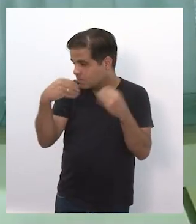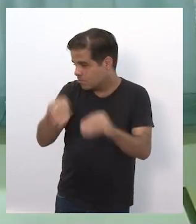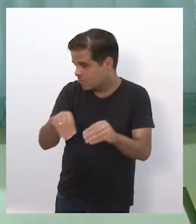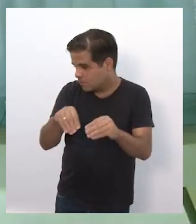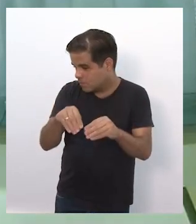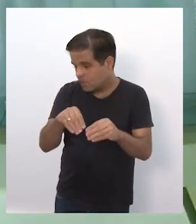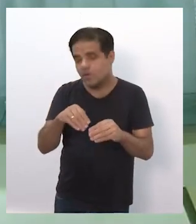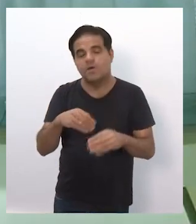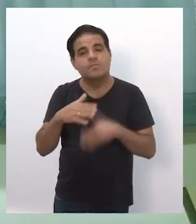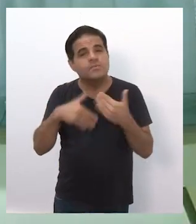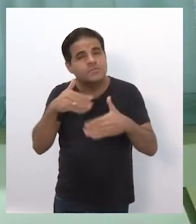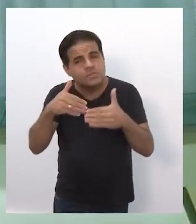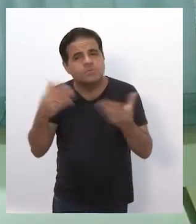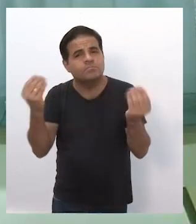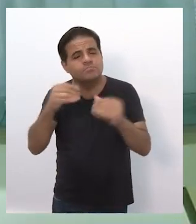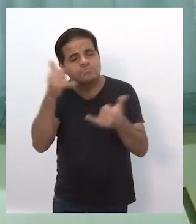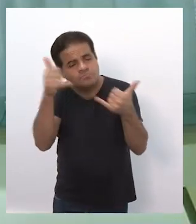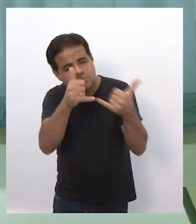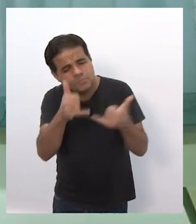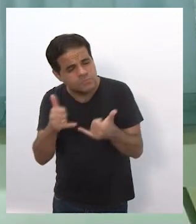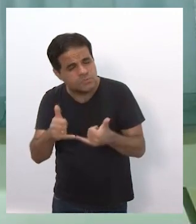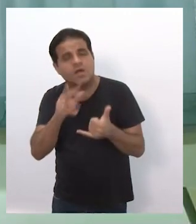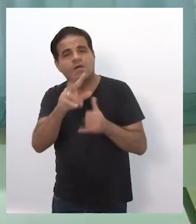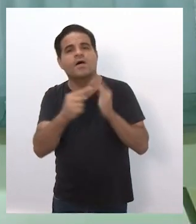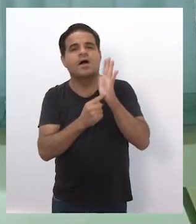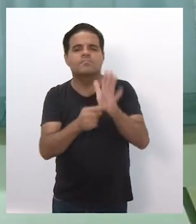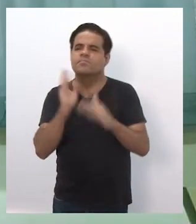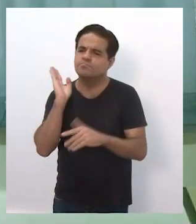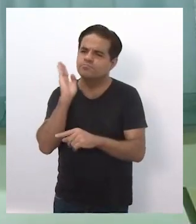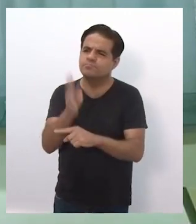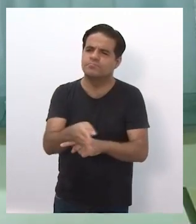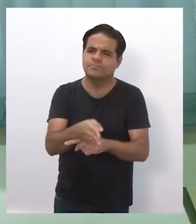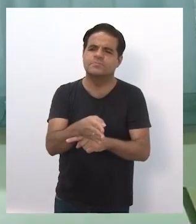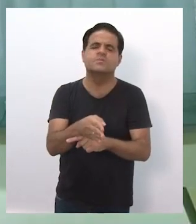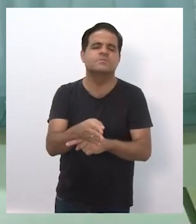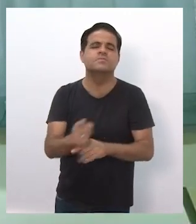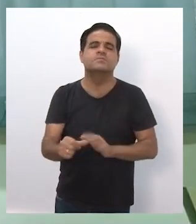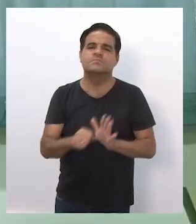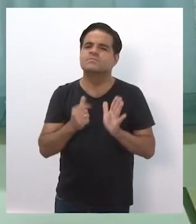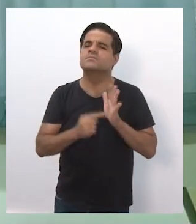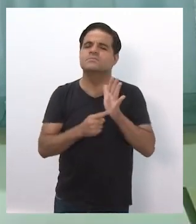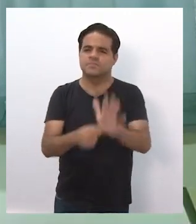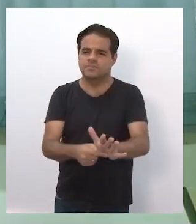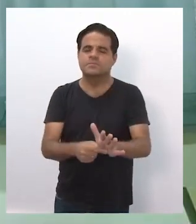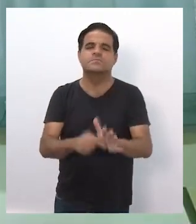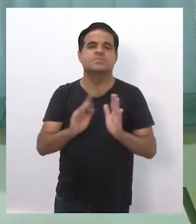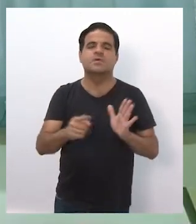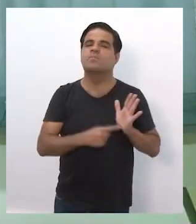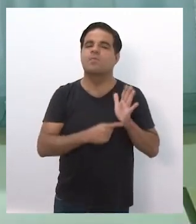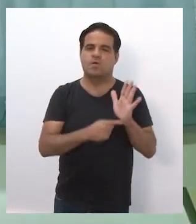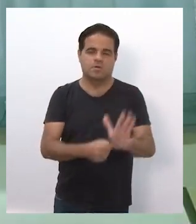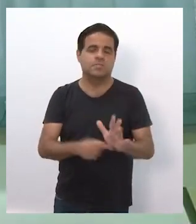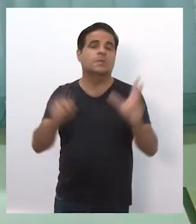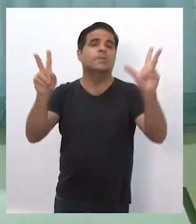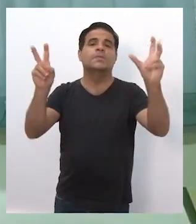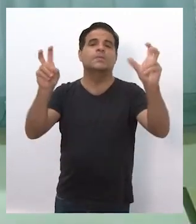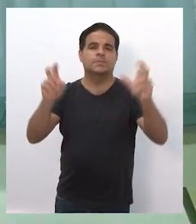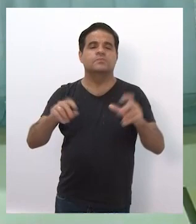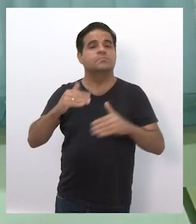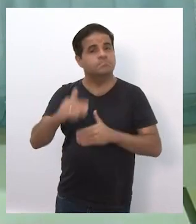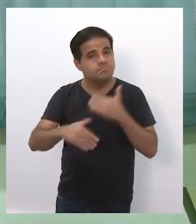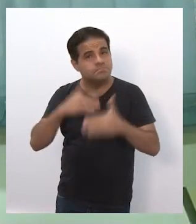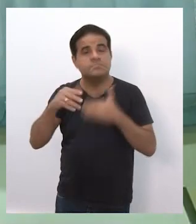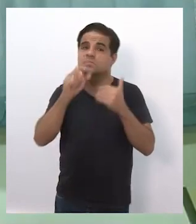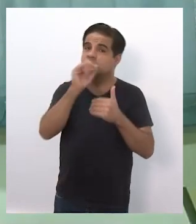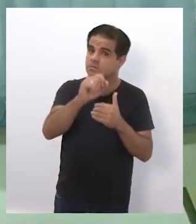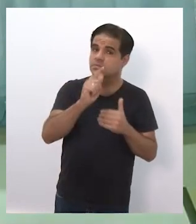informação do processador no site, ele já vai mostrar, ele cai direto, na primeira ou segunda opção, ele já vai mostrar a situação do processador, se está